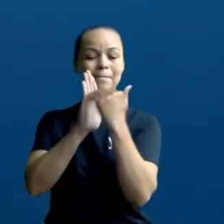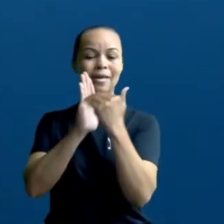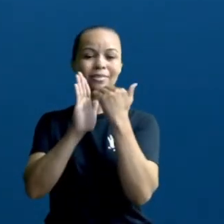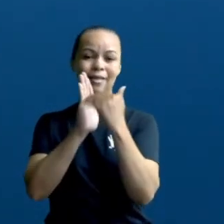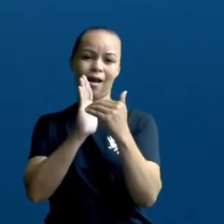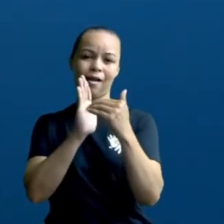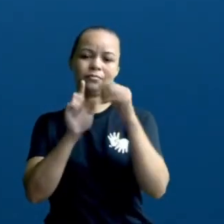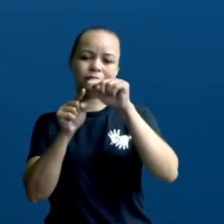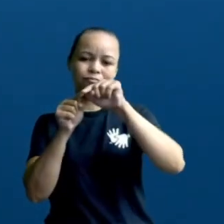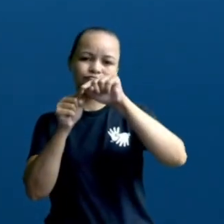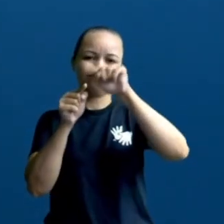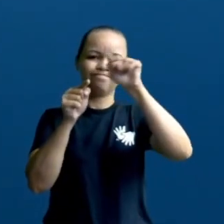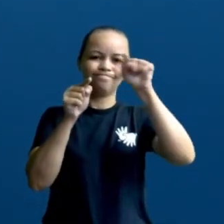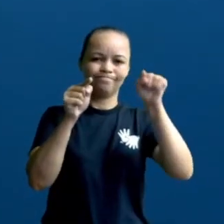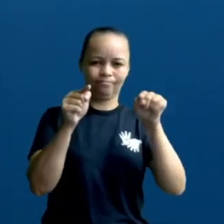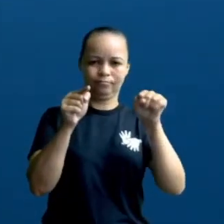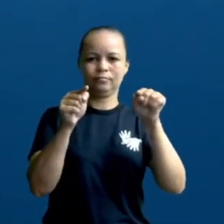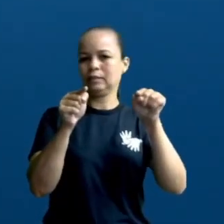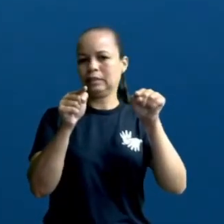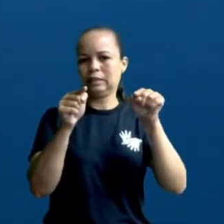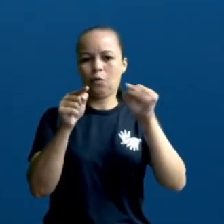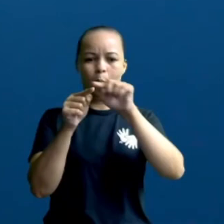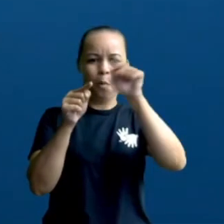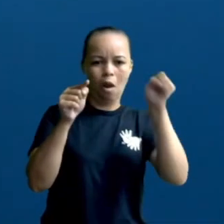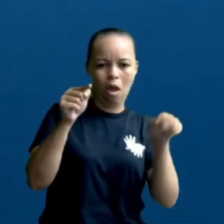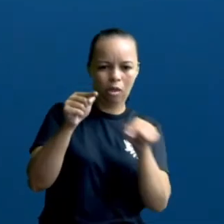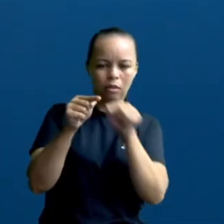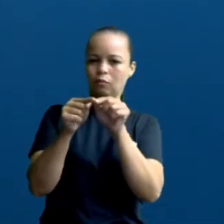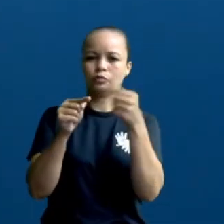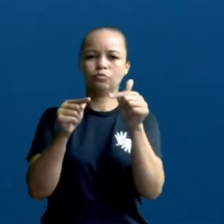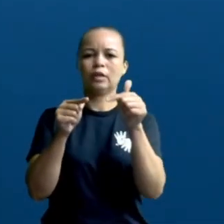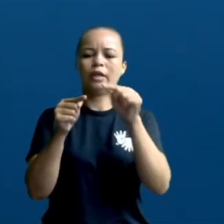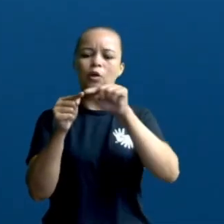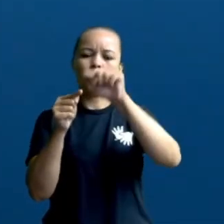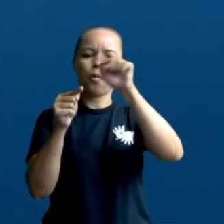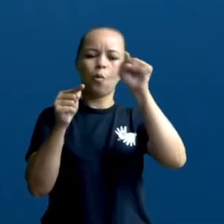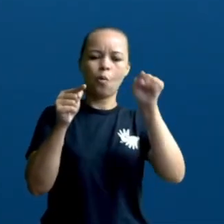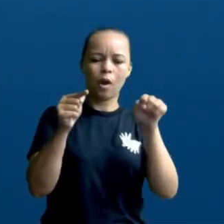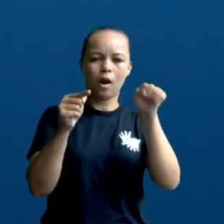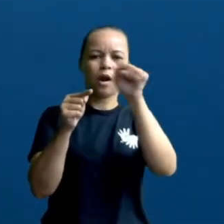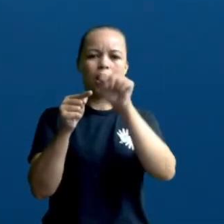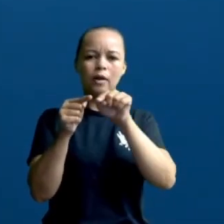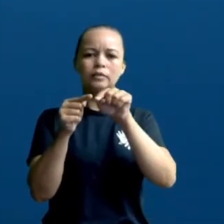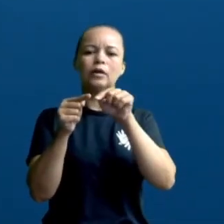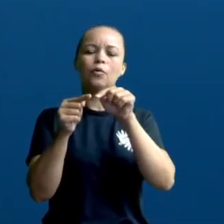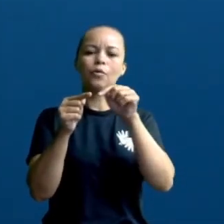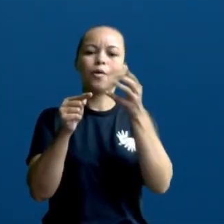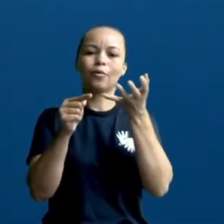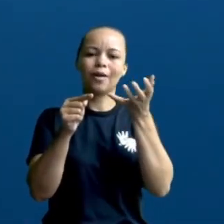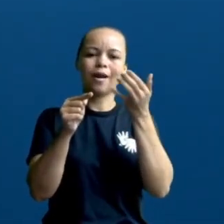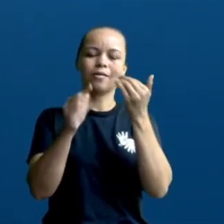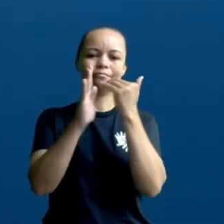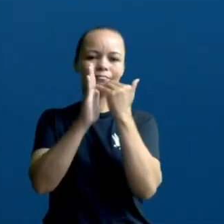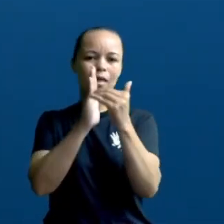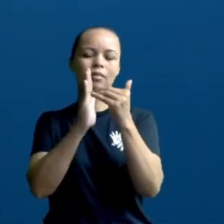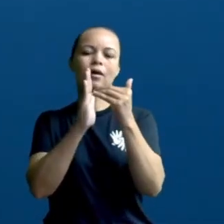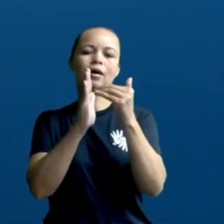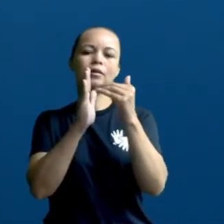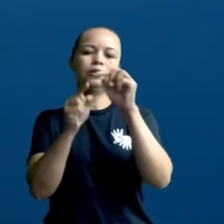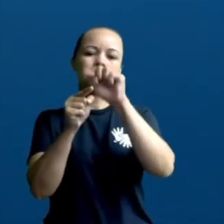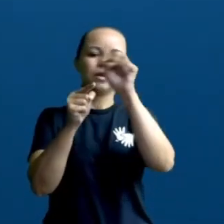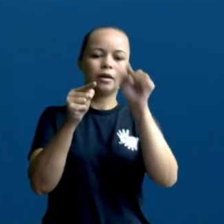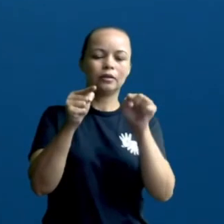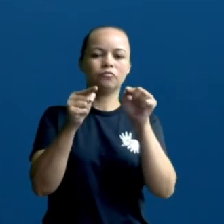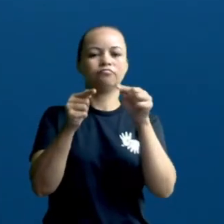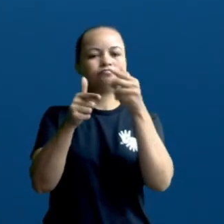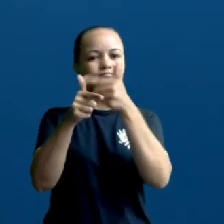não tenho a circunferência toda. Então, se eu quero metade, eu vou dividir por 2, tá certo? Então, agora eu